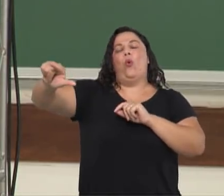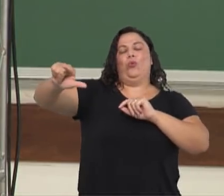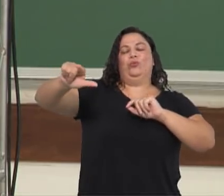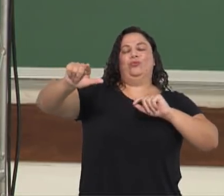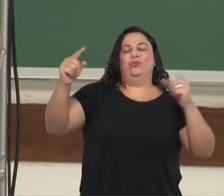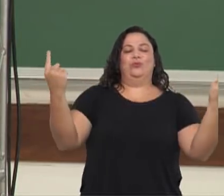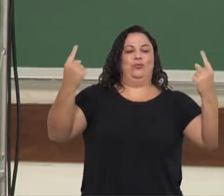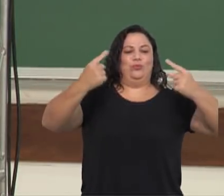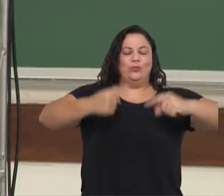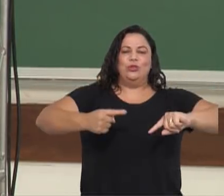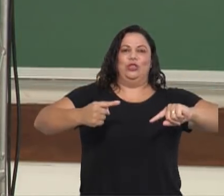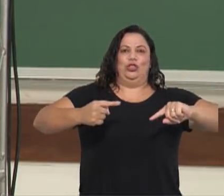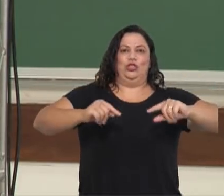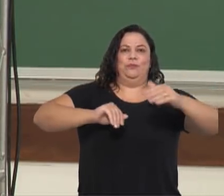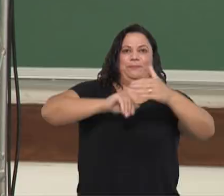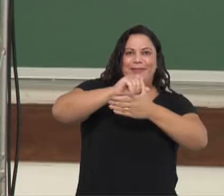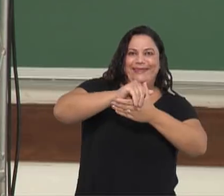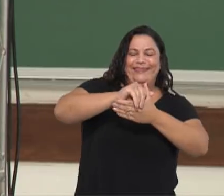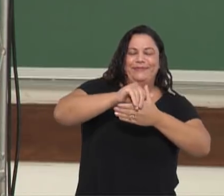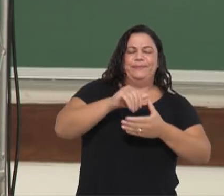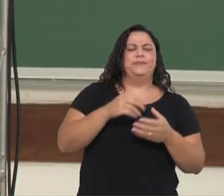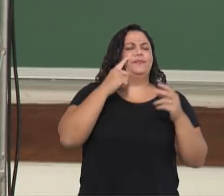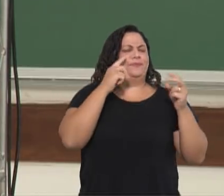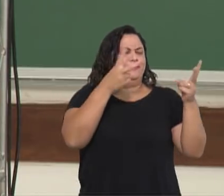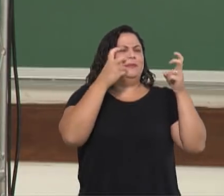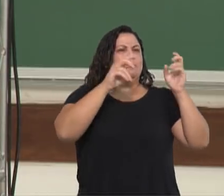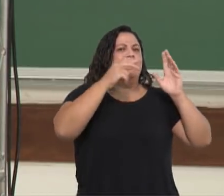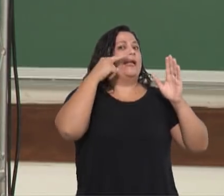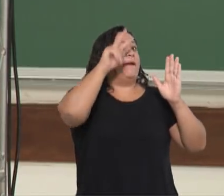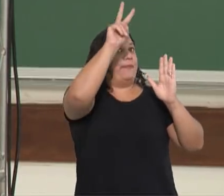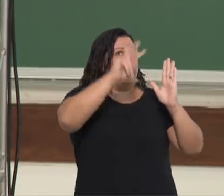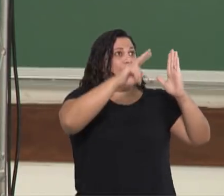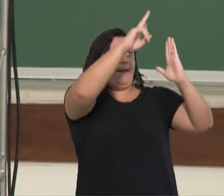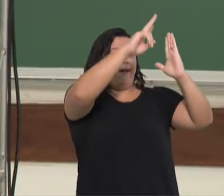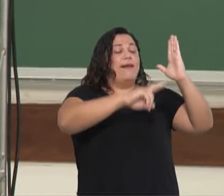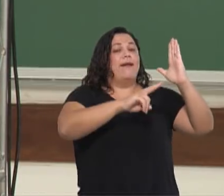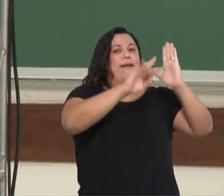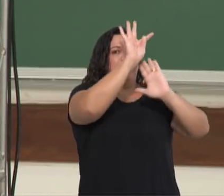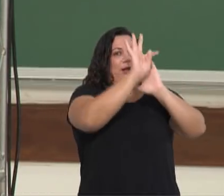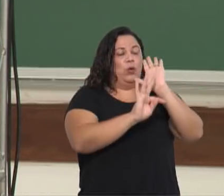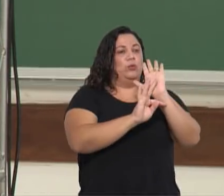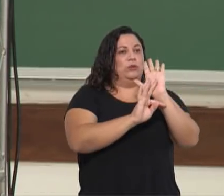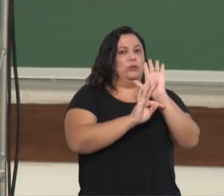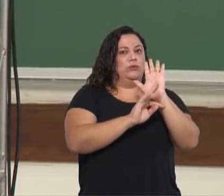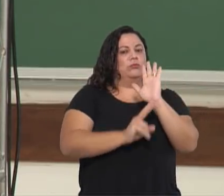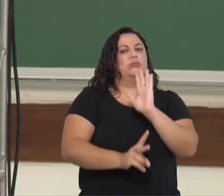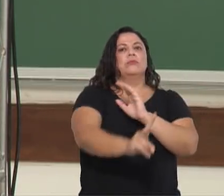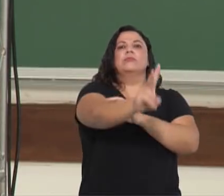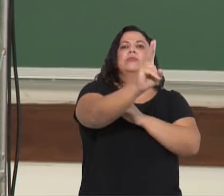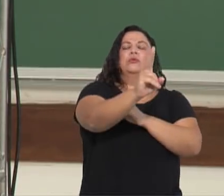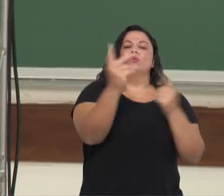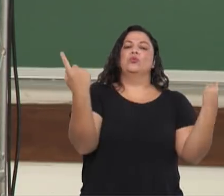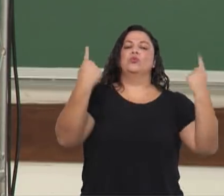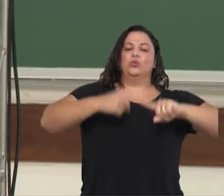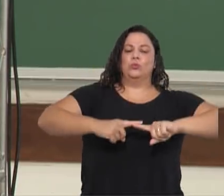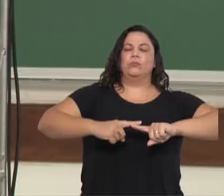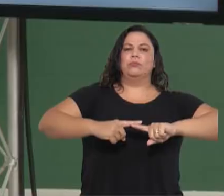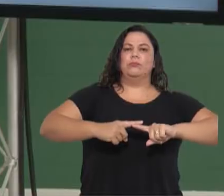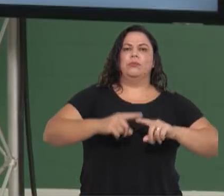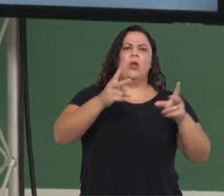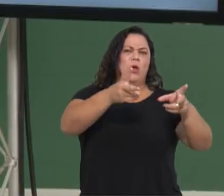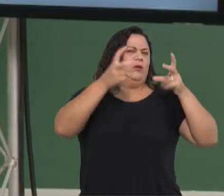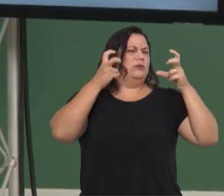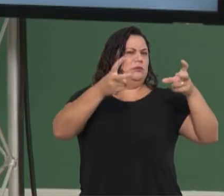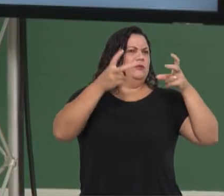Então perceberam que dá uma sequência ali das ideias, né, do jogo ainda. Observar,